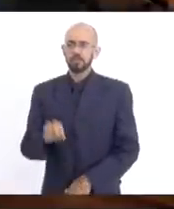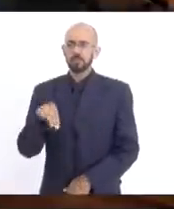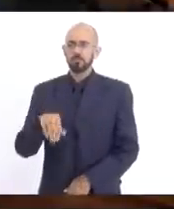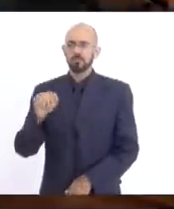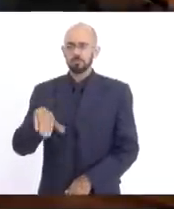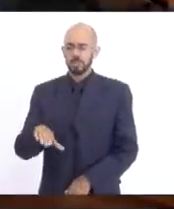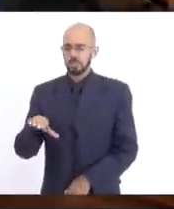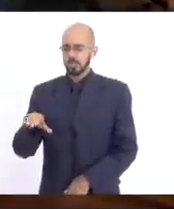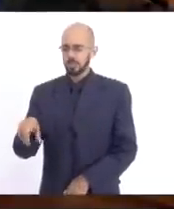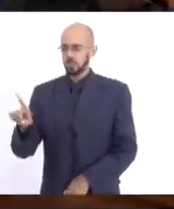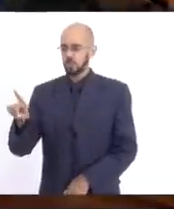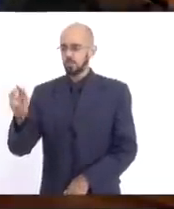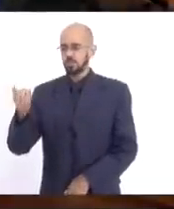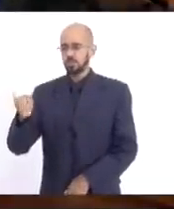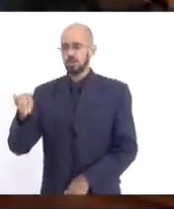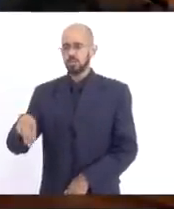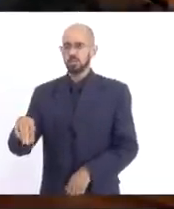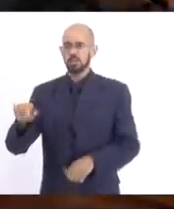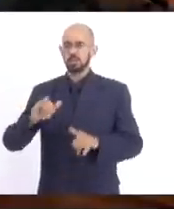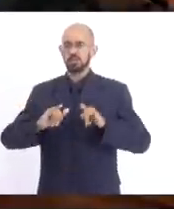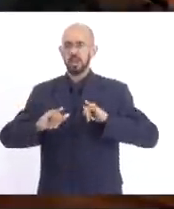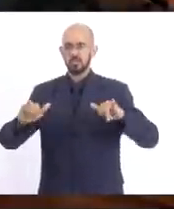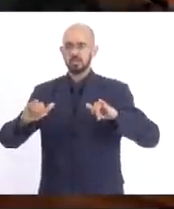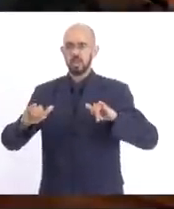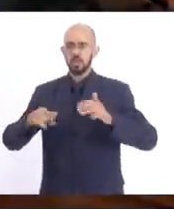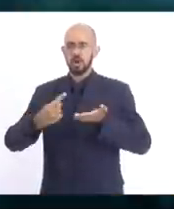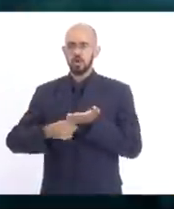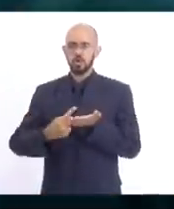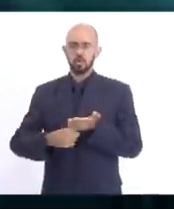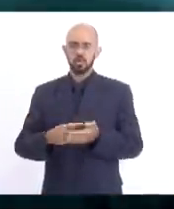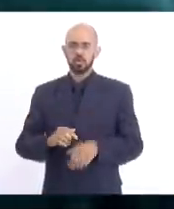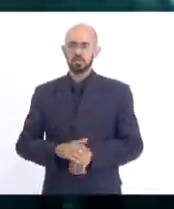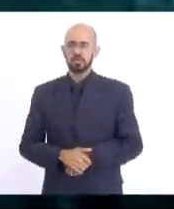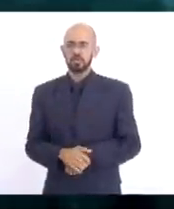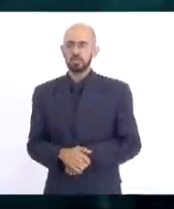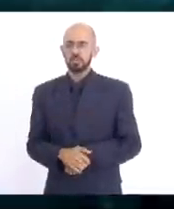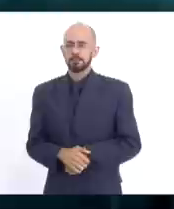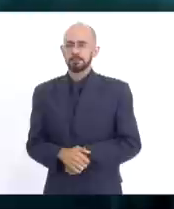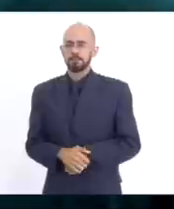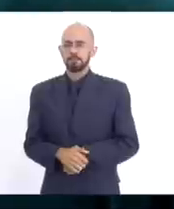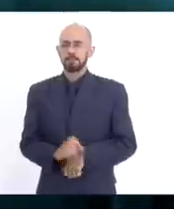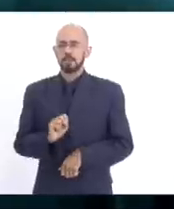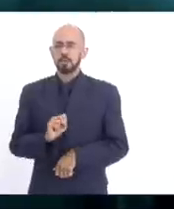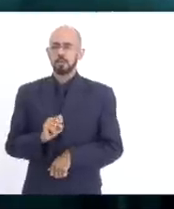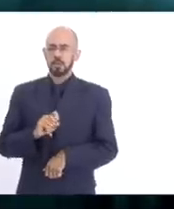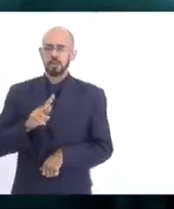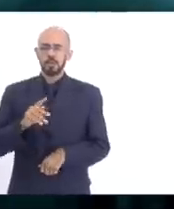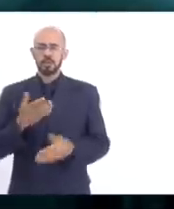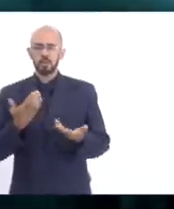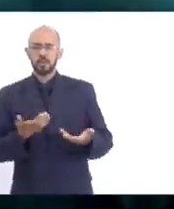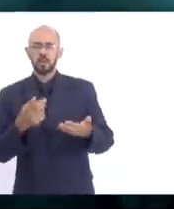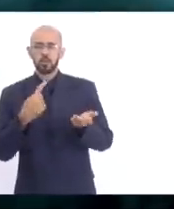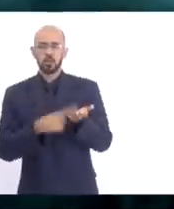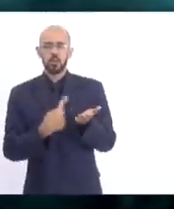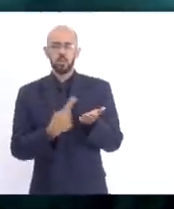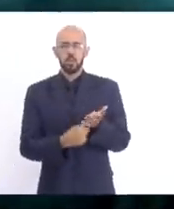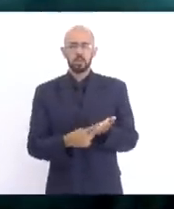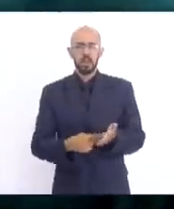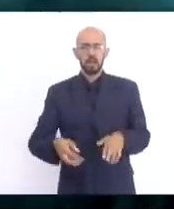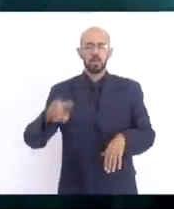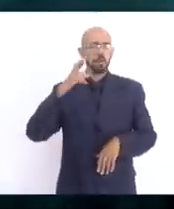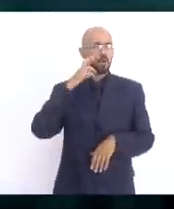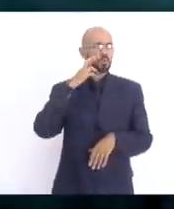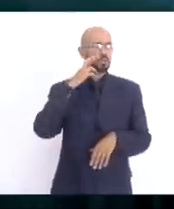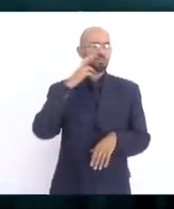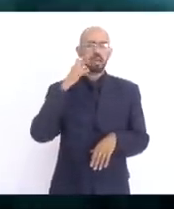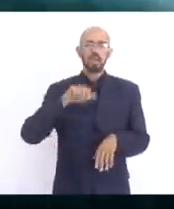vamos anunciar o acordo. Basta 30 segundos. Eu quero concordar com o Rosenberg